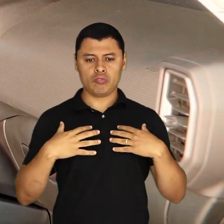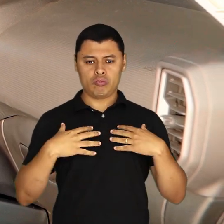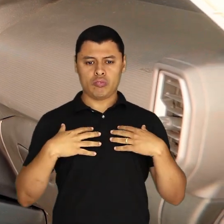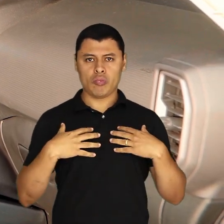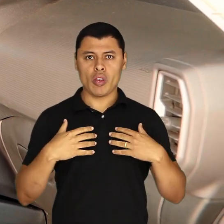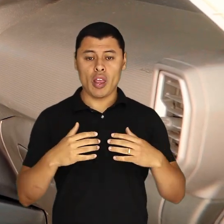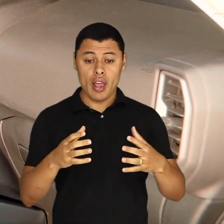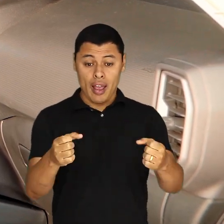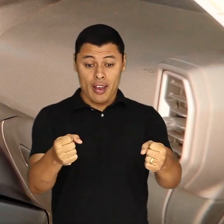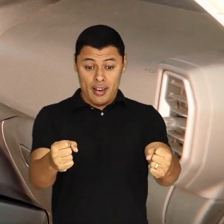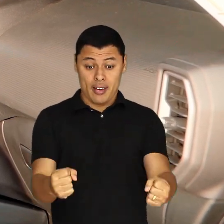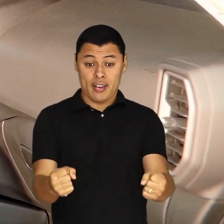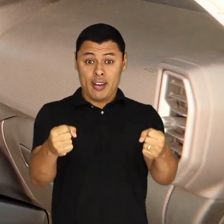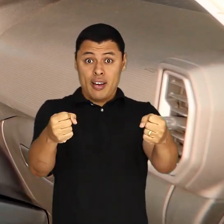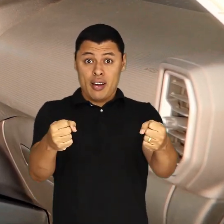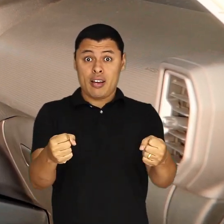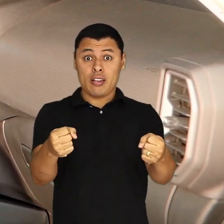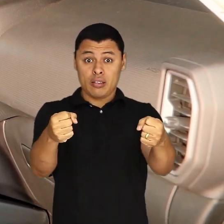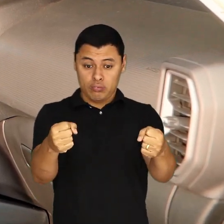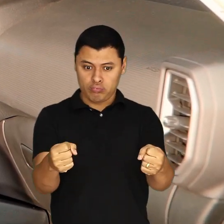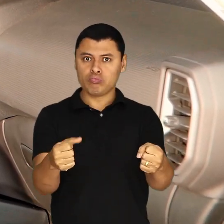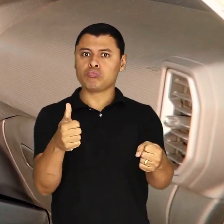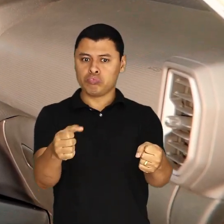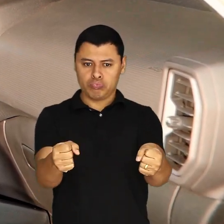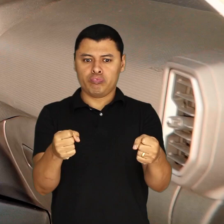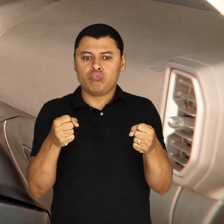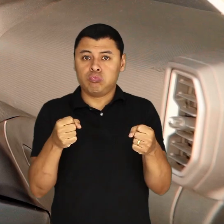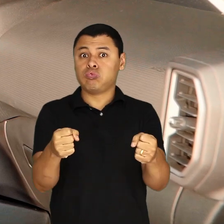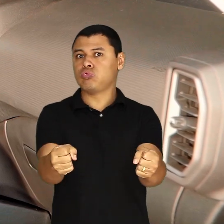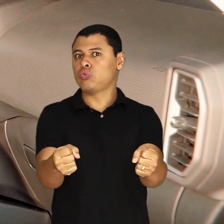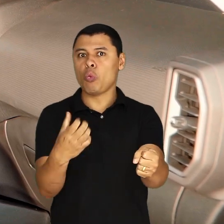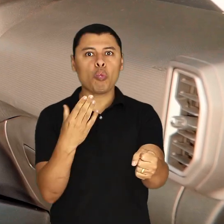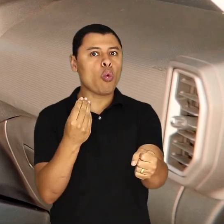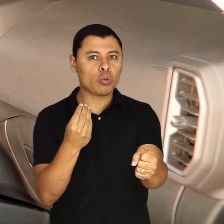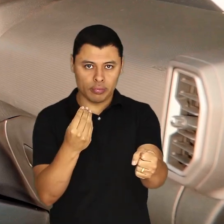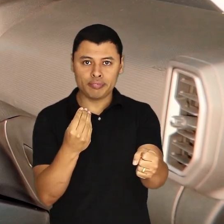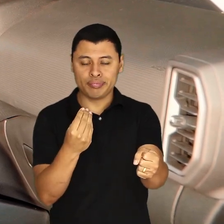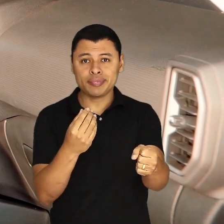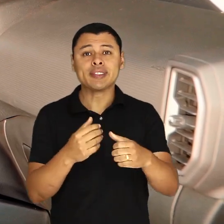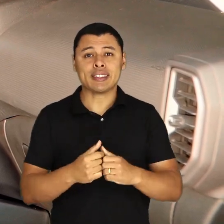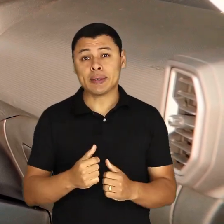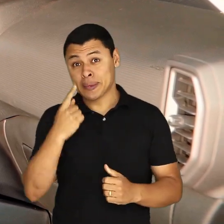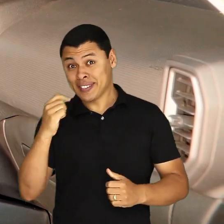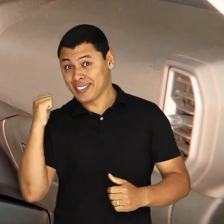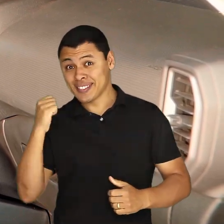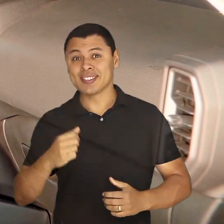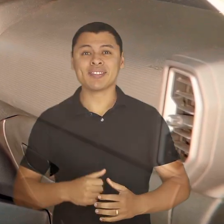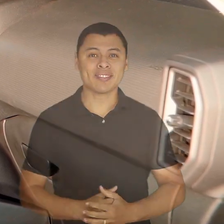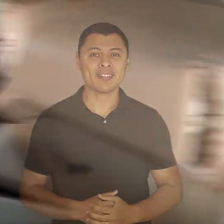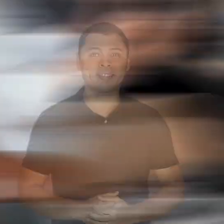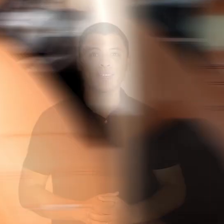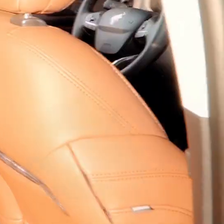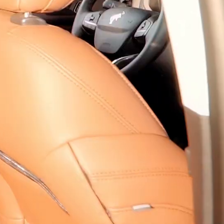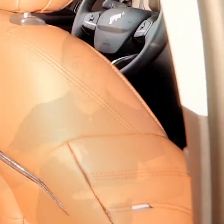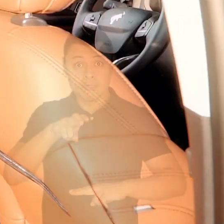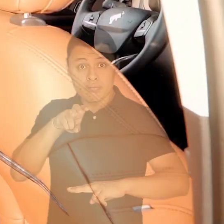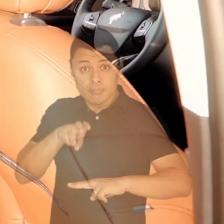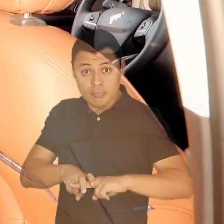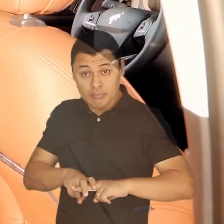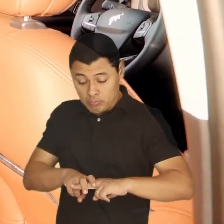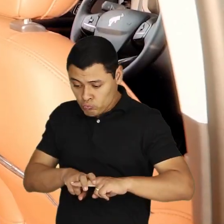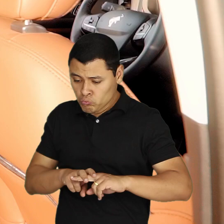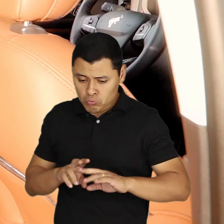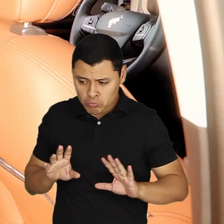de altura nem tanto, mas de profundidade bastante. Então qualquer um consegue se ajustar muito bem aqui. Vamos dar uma olhadinha no espaço traseiro? Agora,